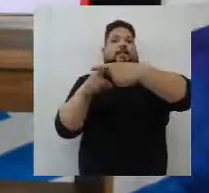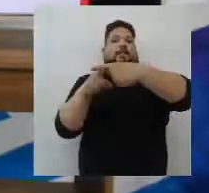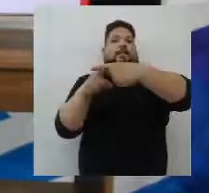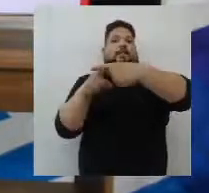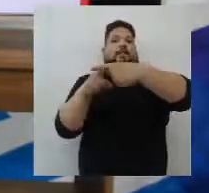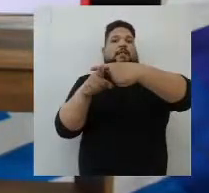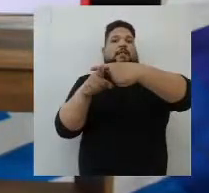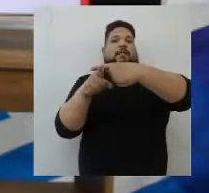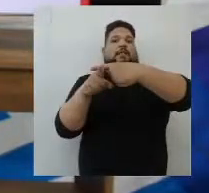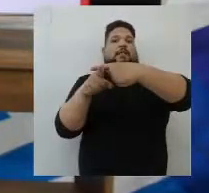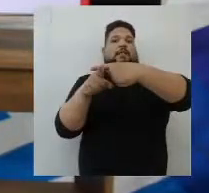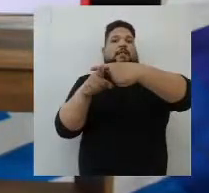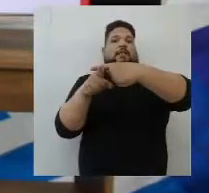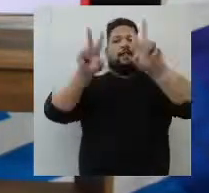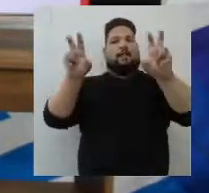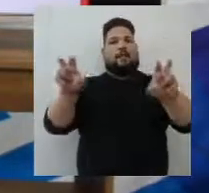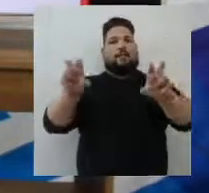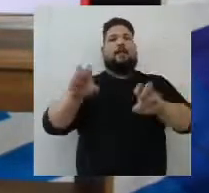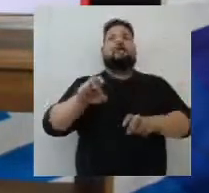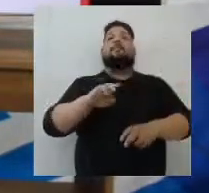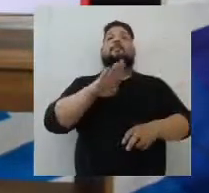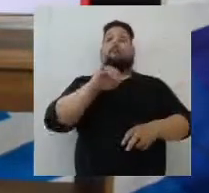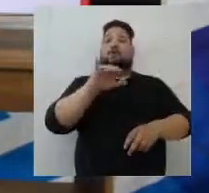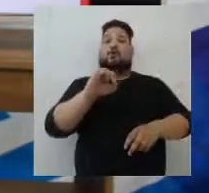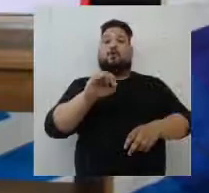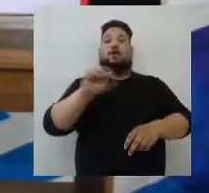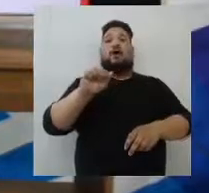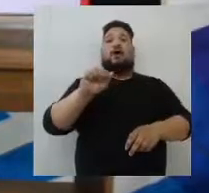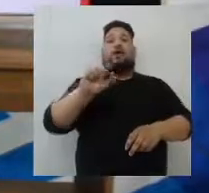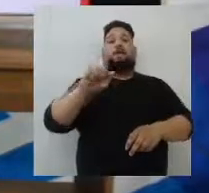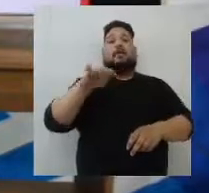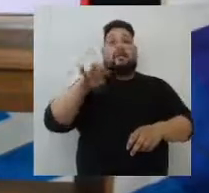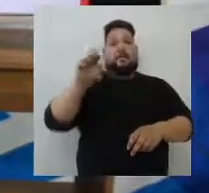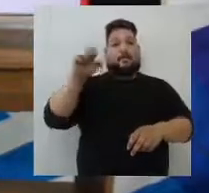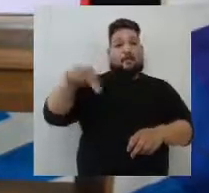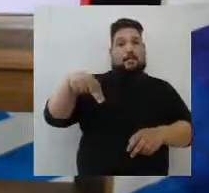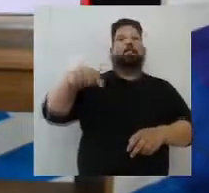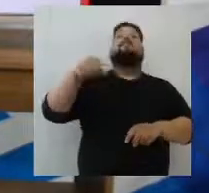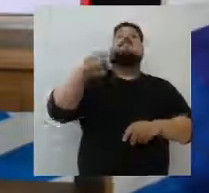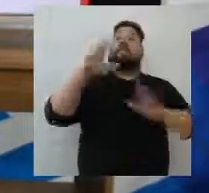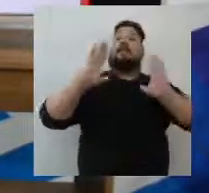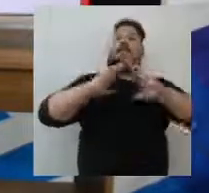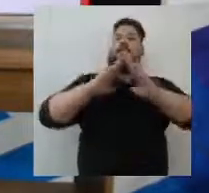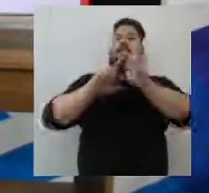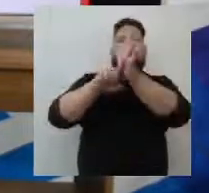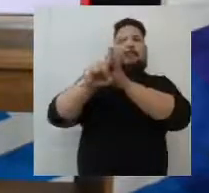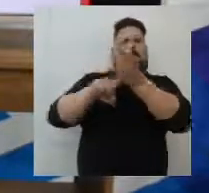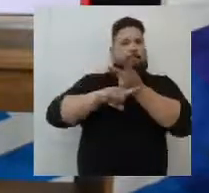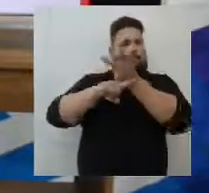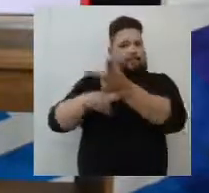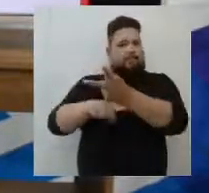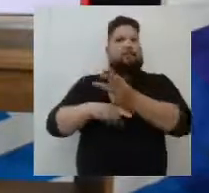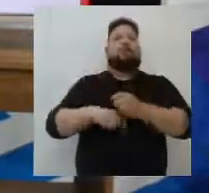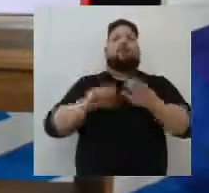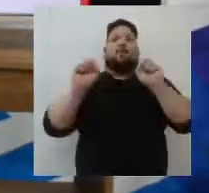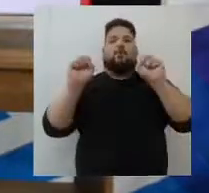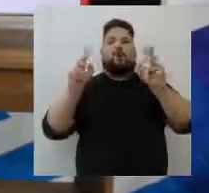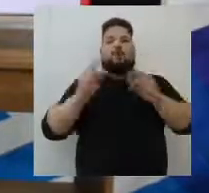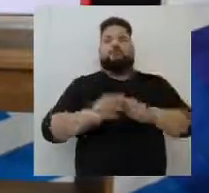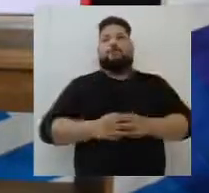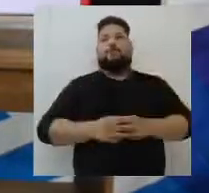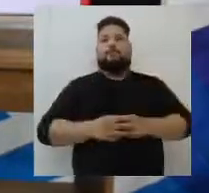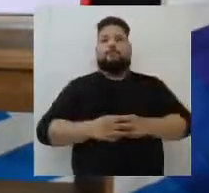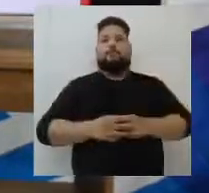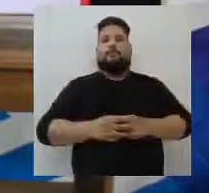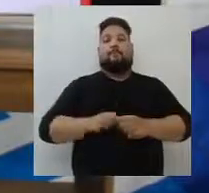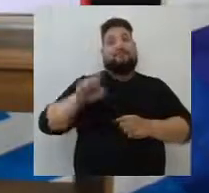de Bill Aberdeen, que você vai pesquisar mais tarde, tá bem? Bill Aberdeen,